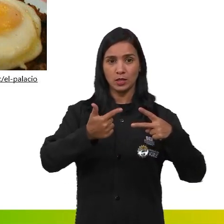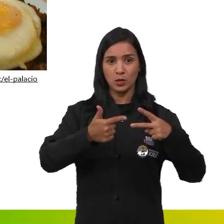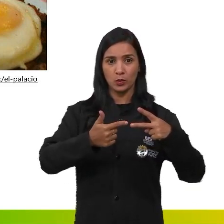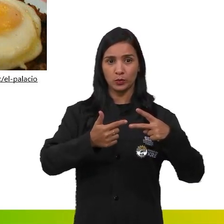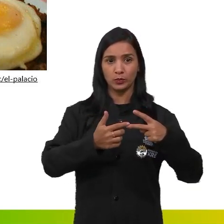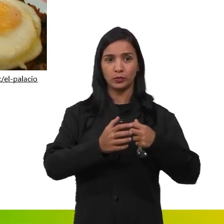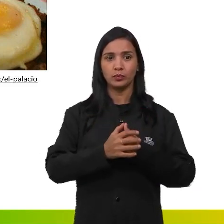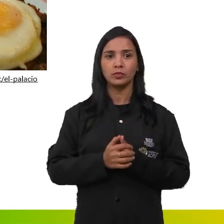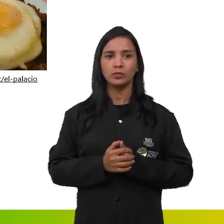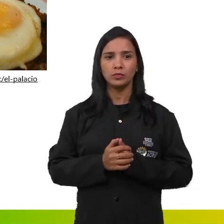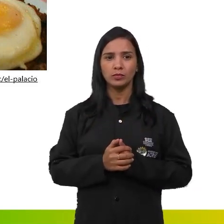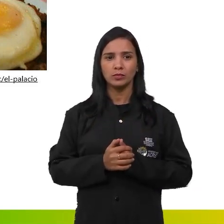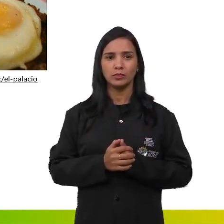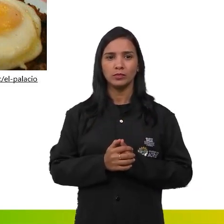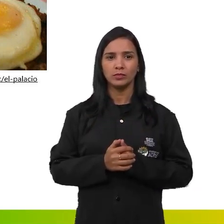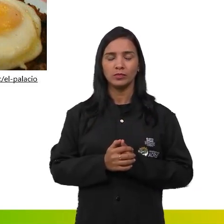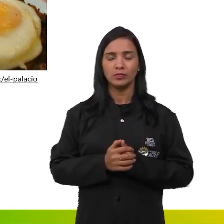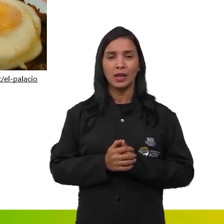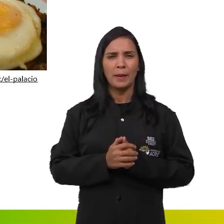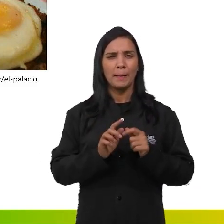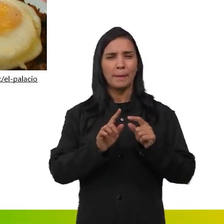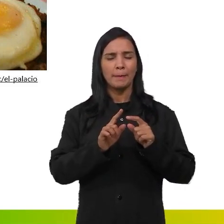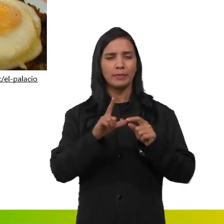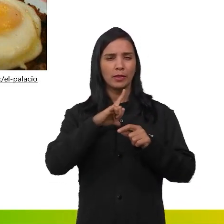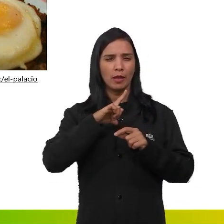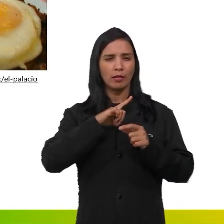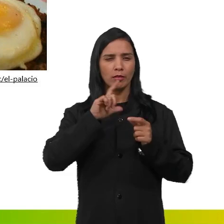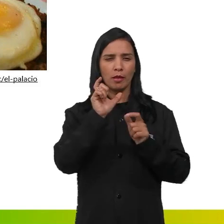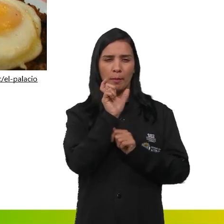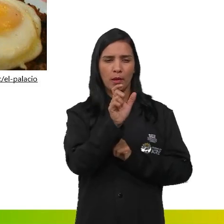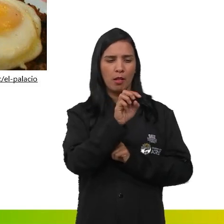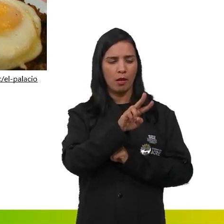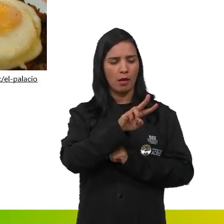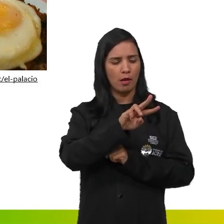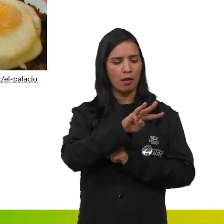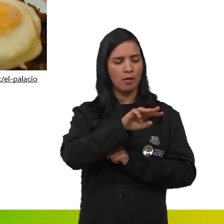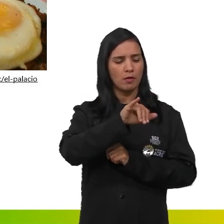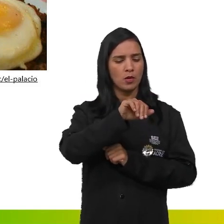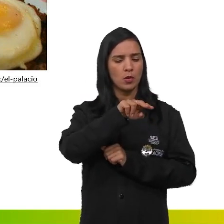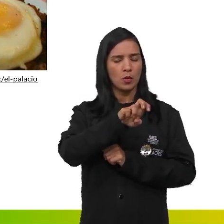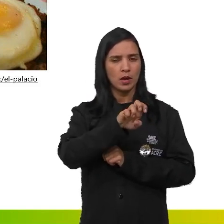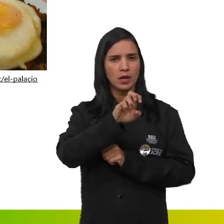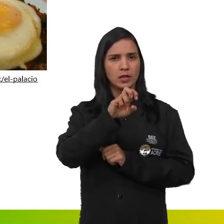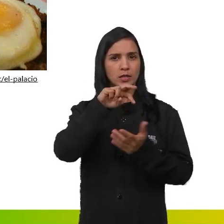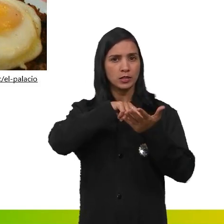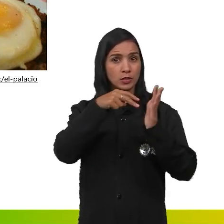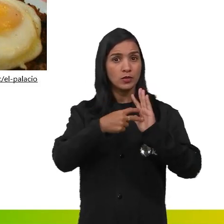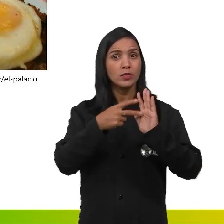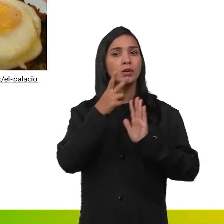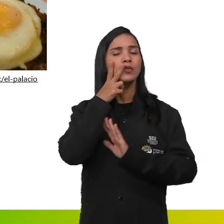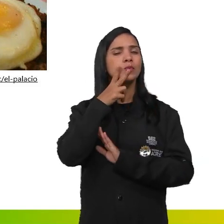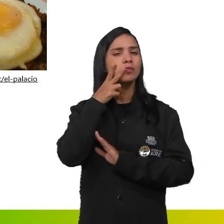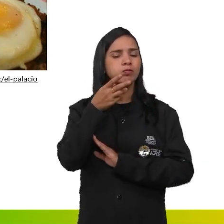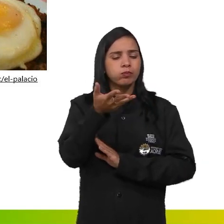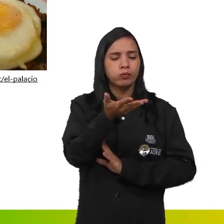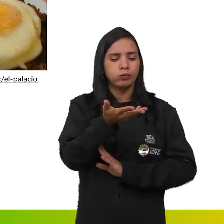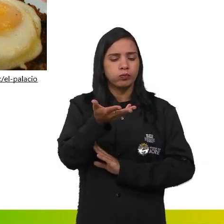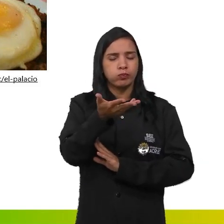que significa vinho. Porém, nós não temos algo muito específico. Nós não temos,